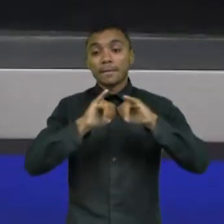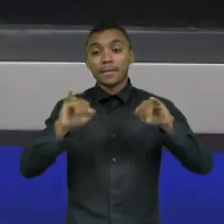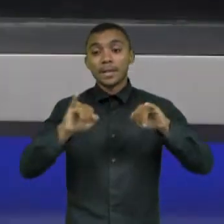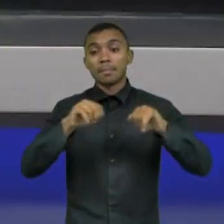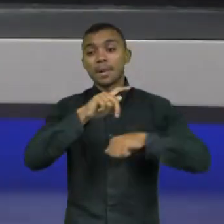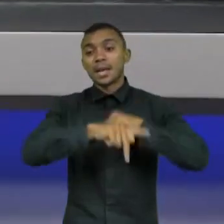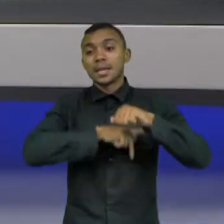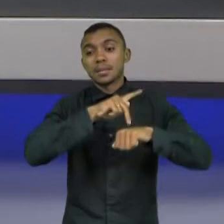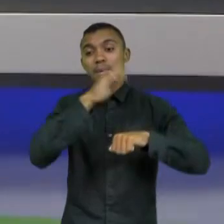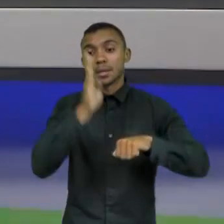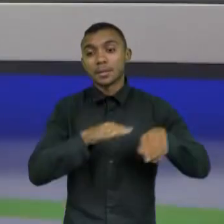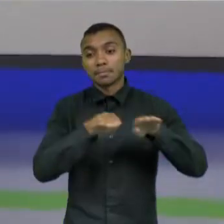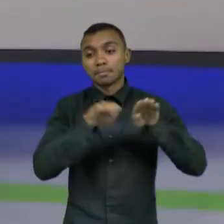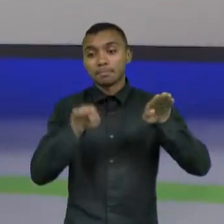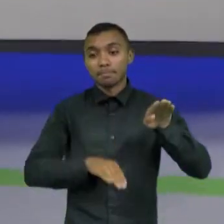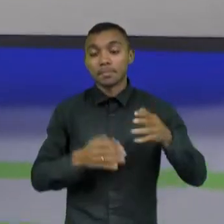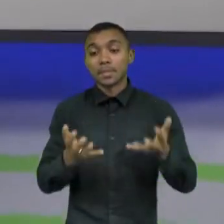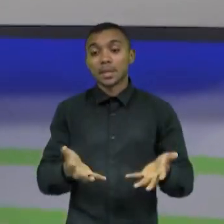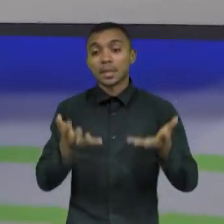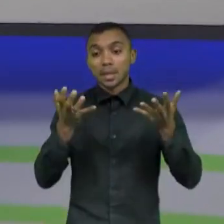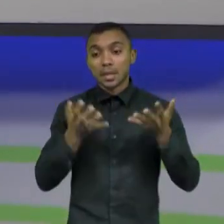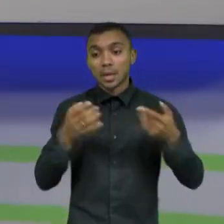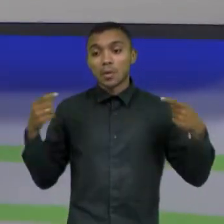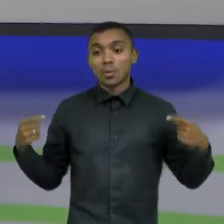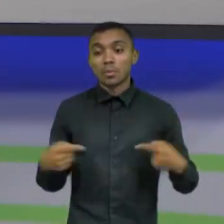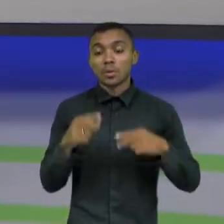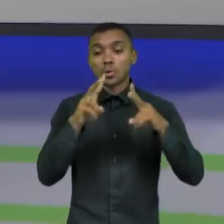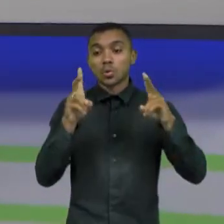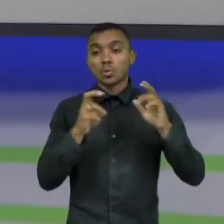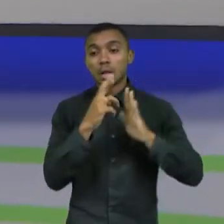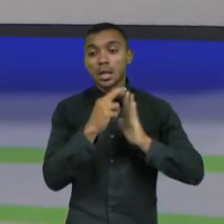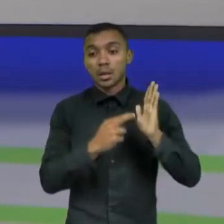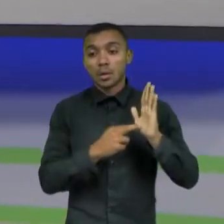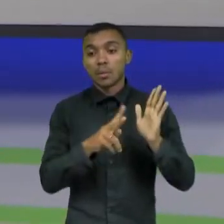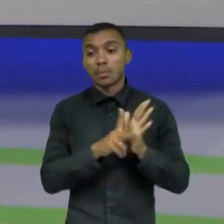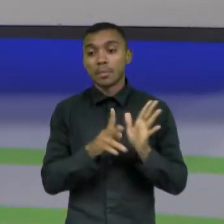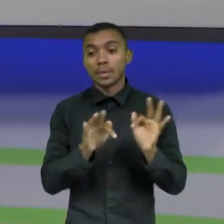país. A sugestão faz parte do relatório de pobreza e